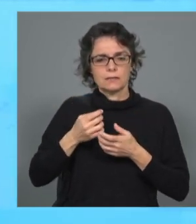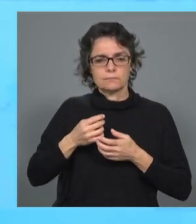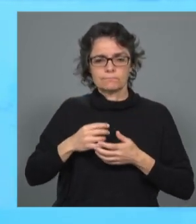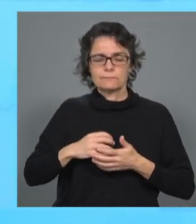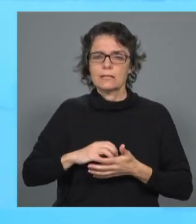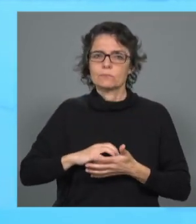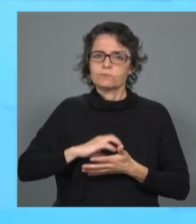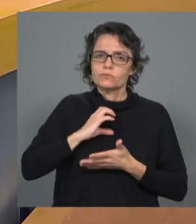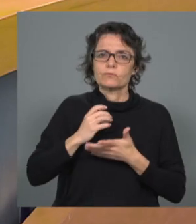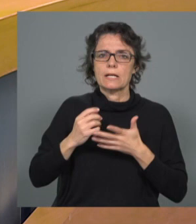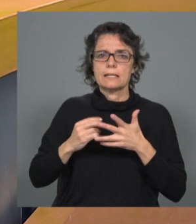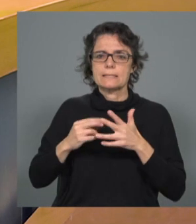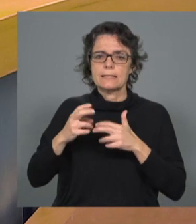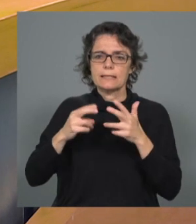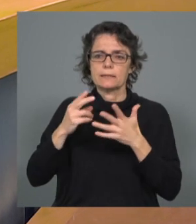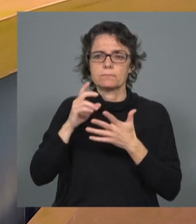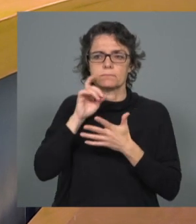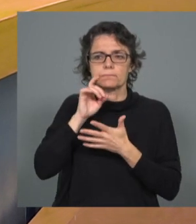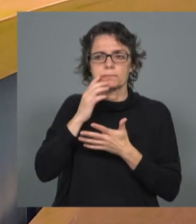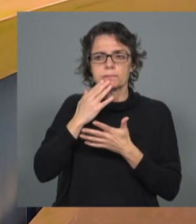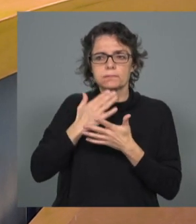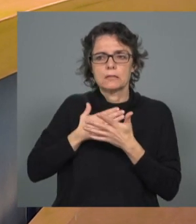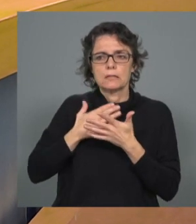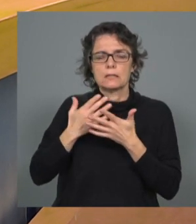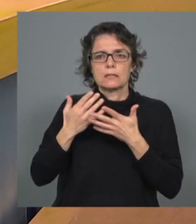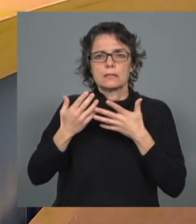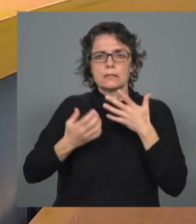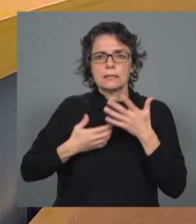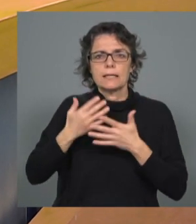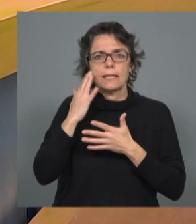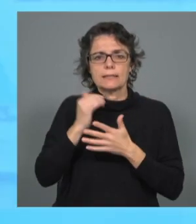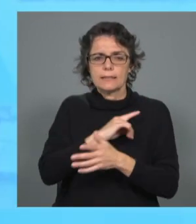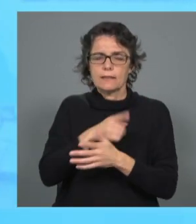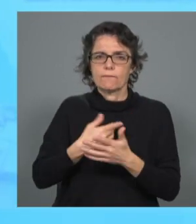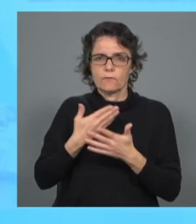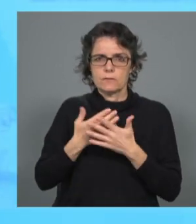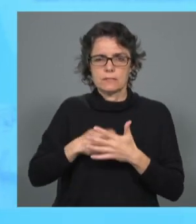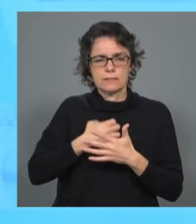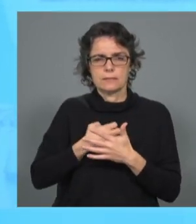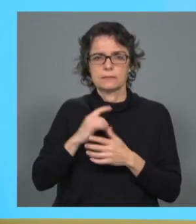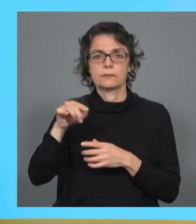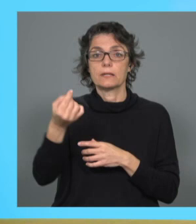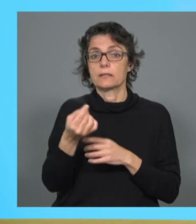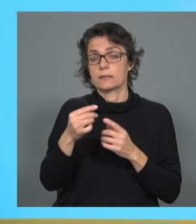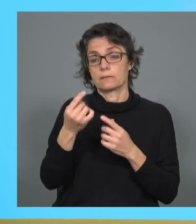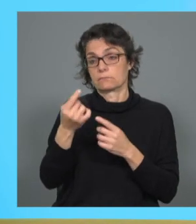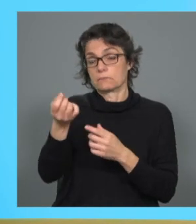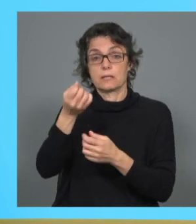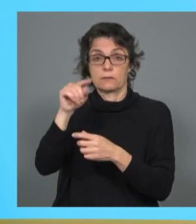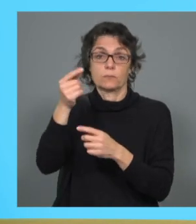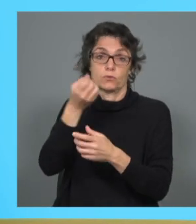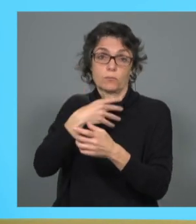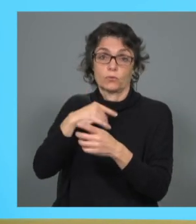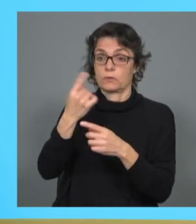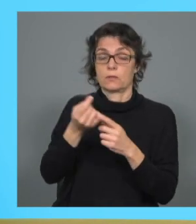todos eles, desde as crianças pequenas, todas, o pai ficou para trás. E muitas delas depois nos contavam. Ficou a mãe, que